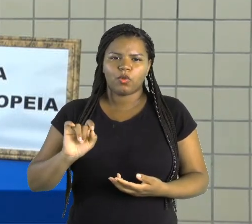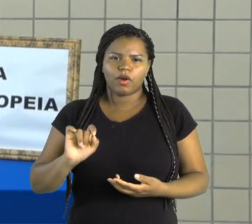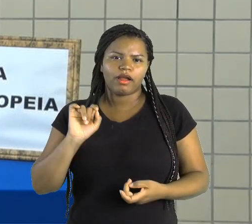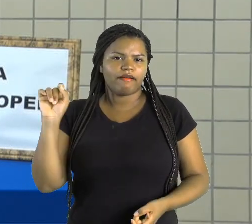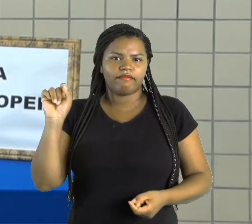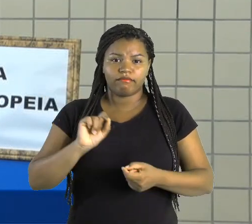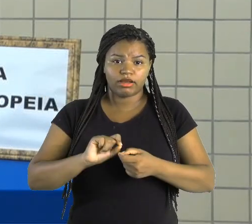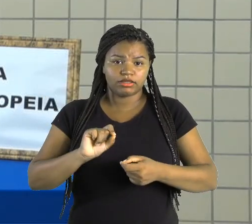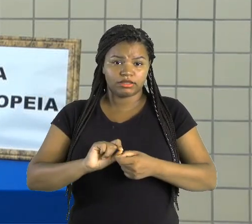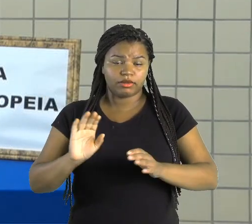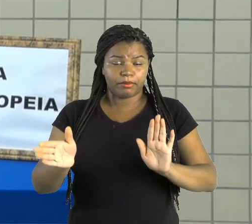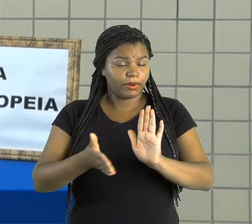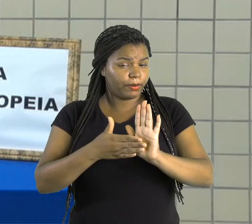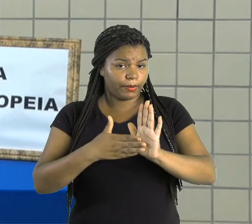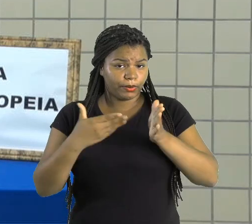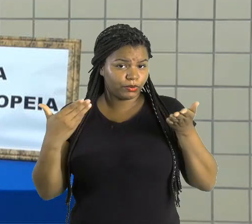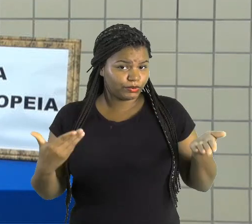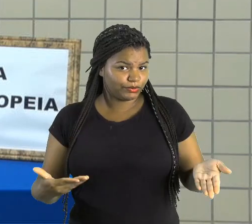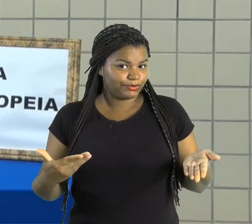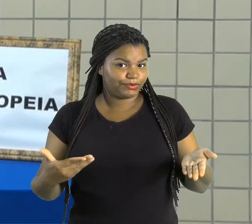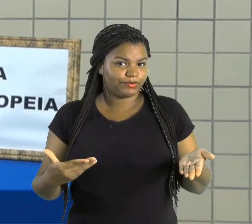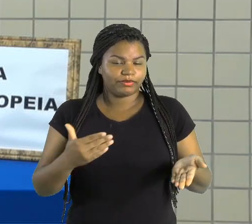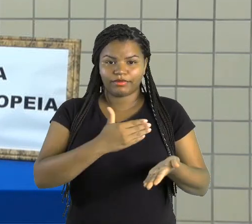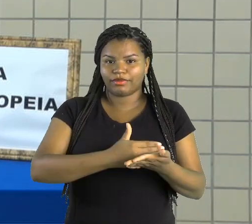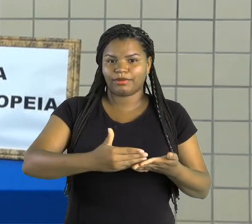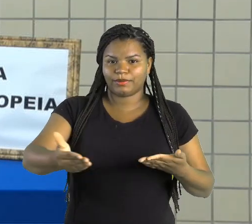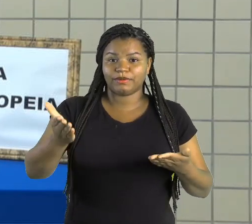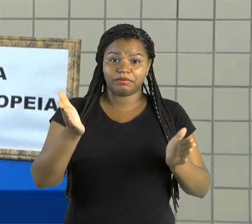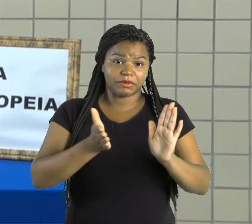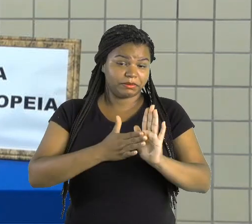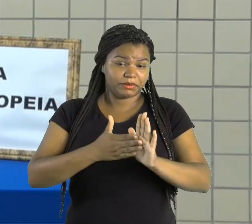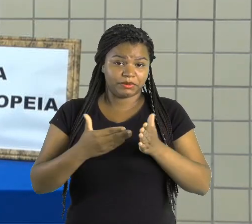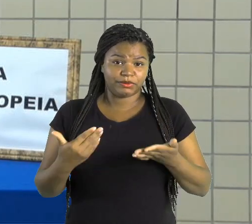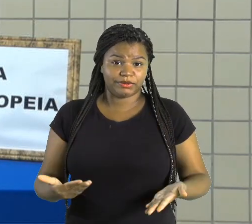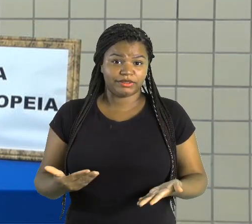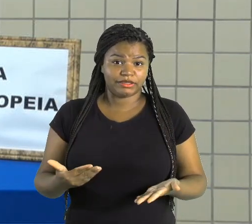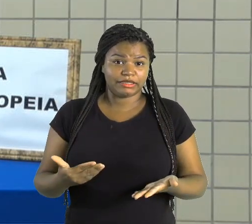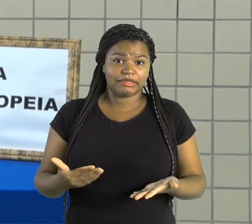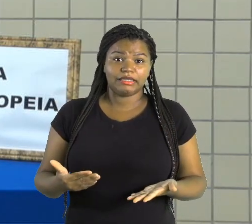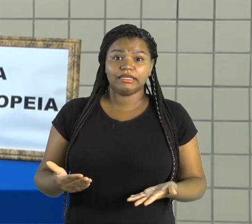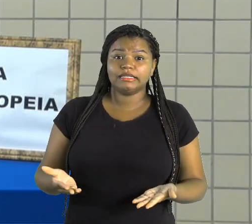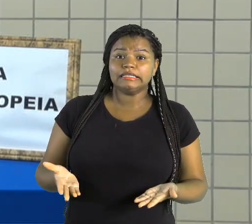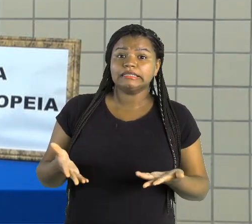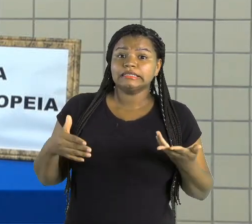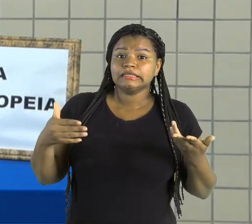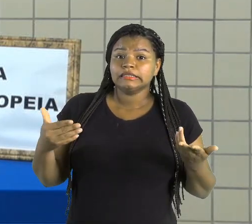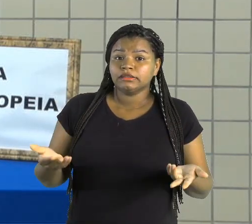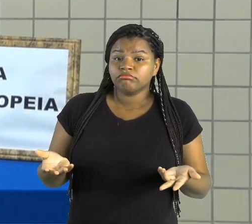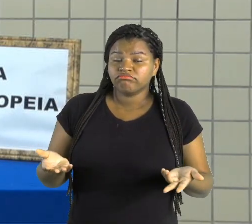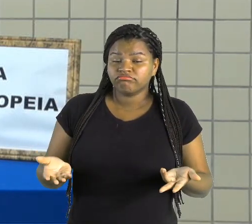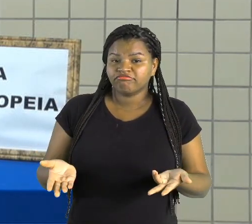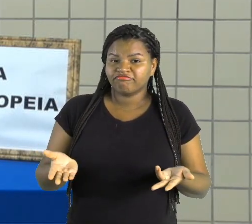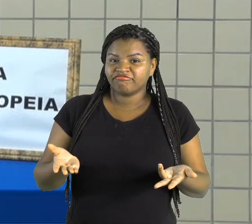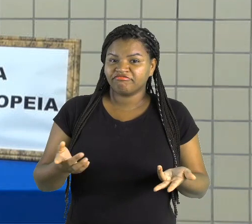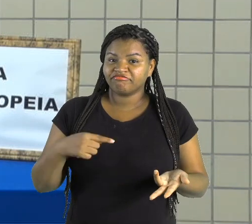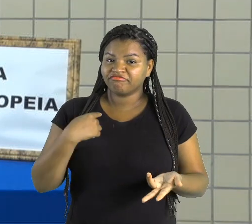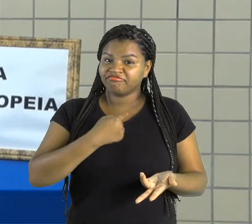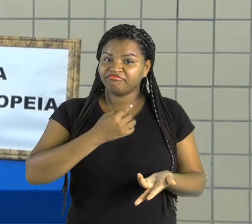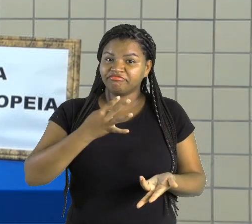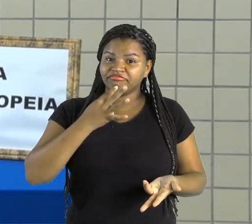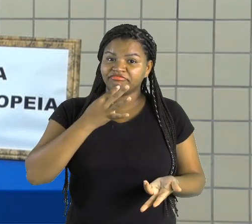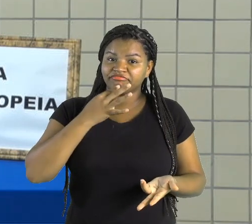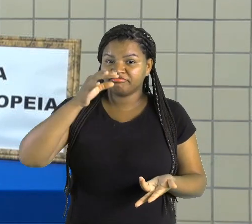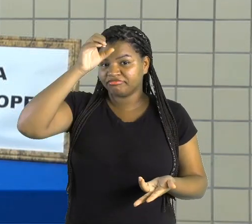da nossa proposta. E para dar início nessa proposta, que tal a gente conhecer, aprender